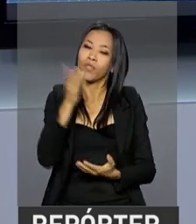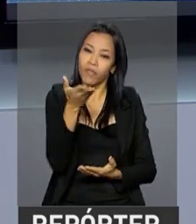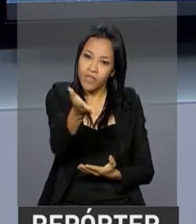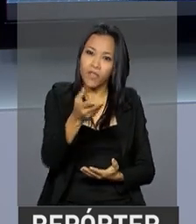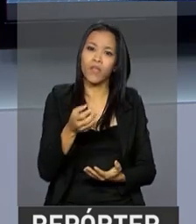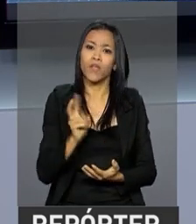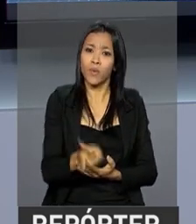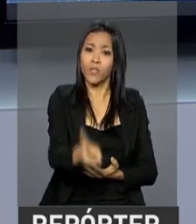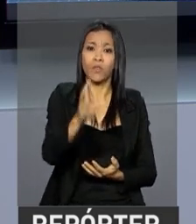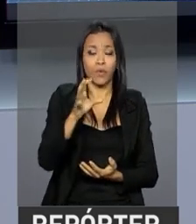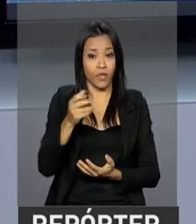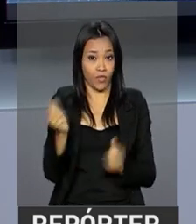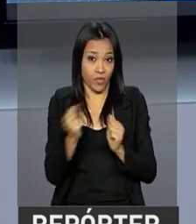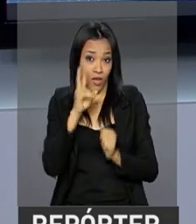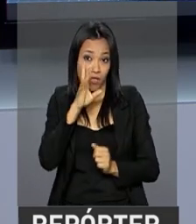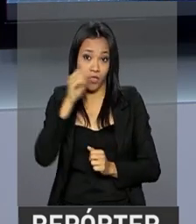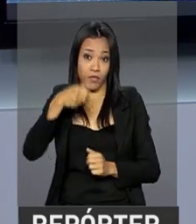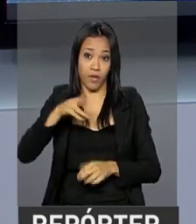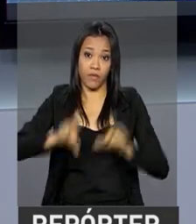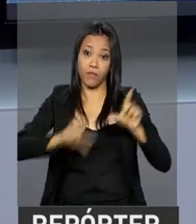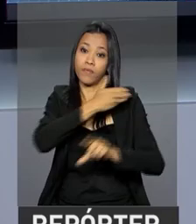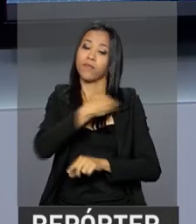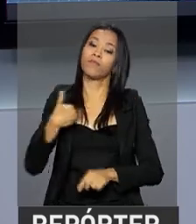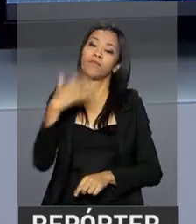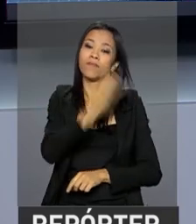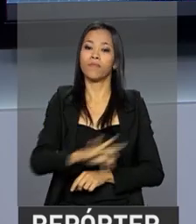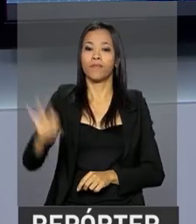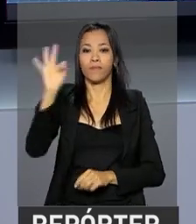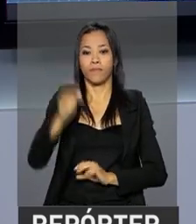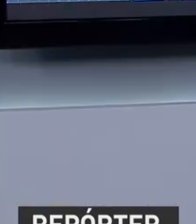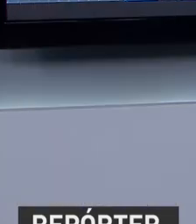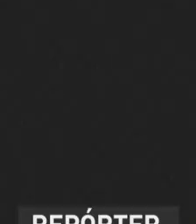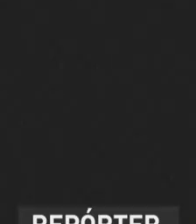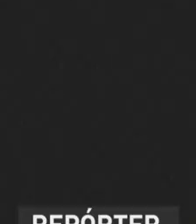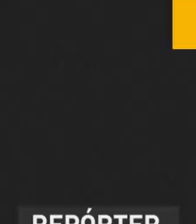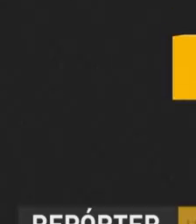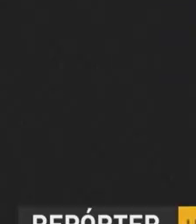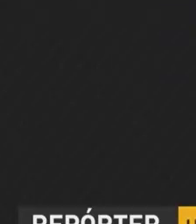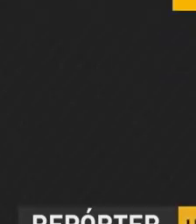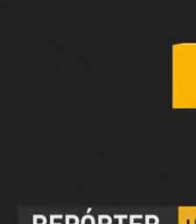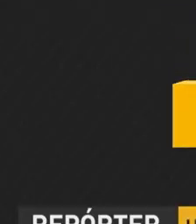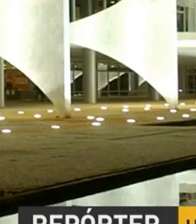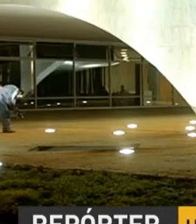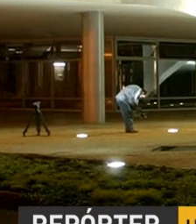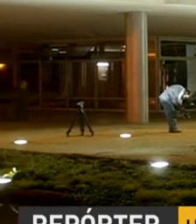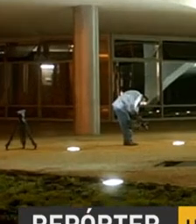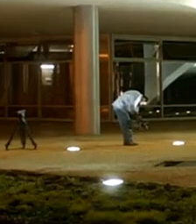para você e continue com a gente na NBR, a TV do Governo Federal.